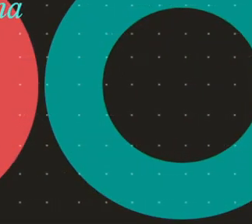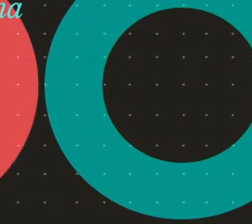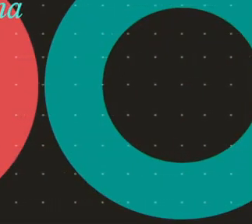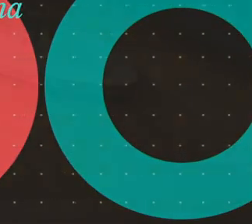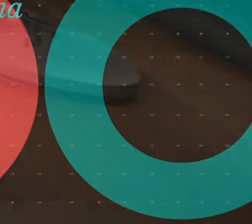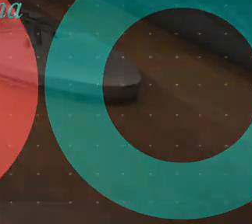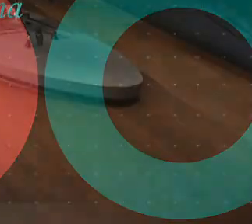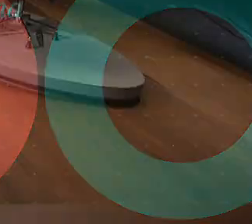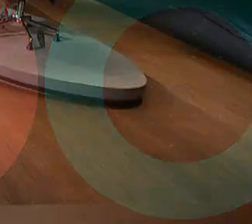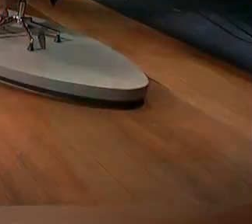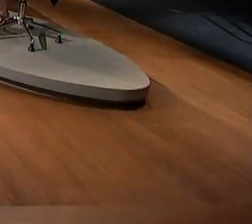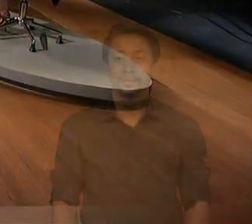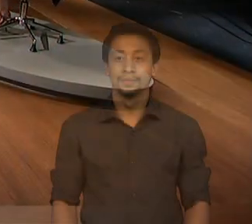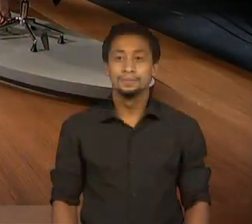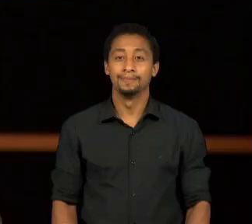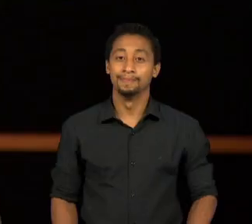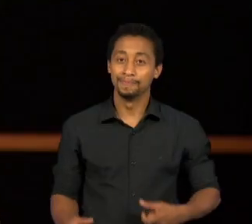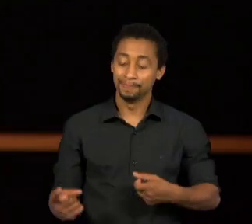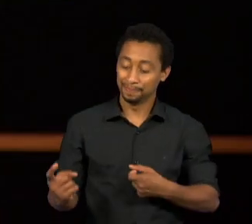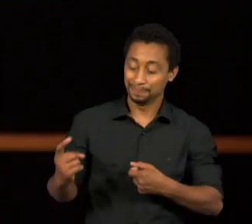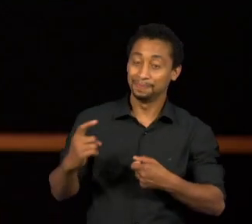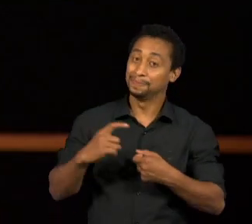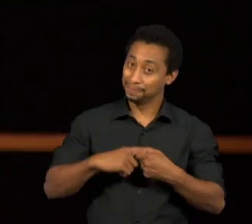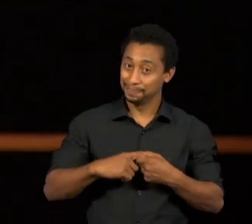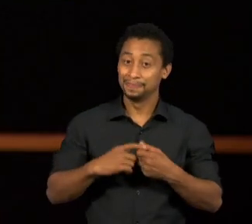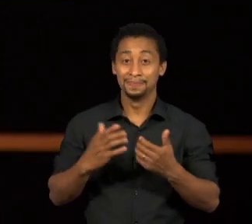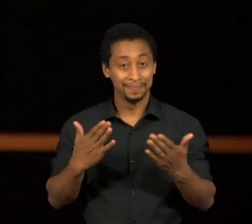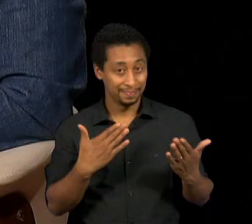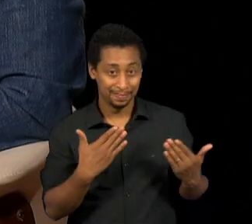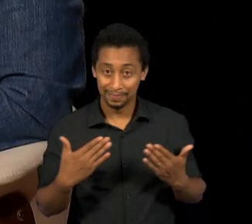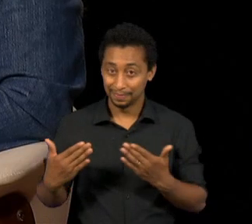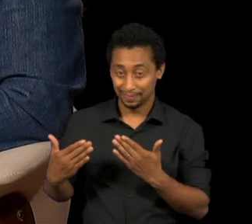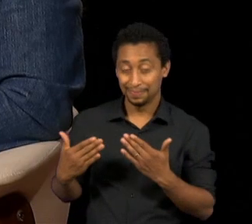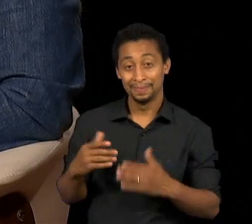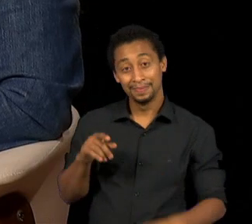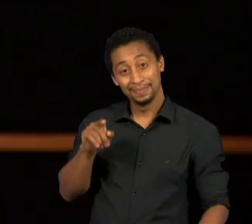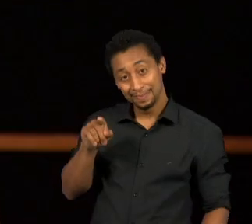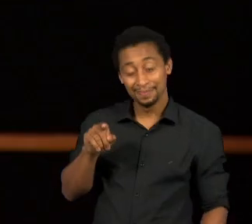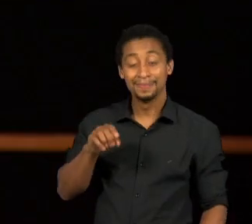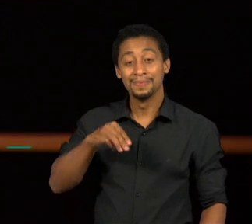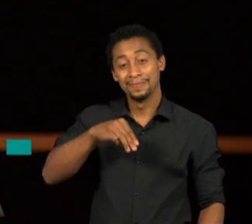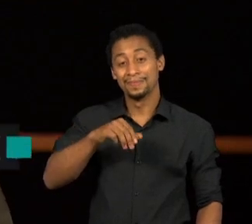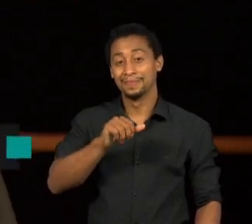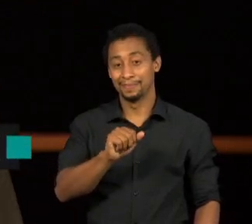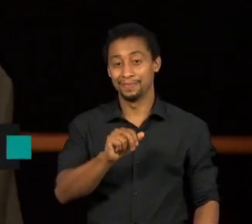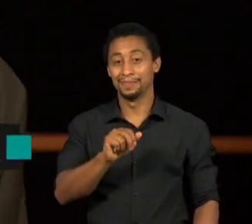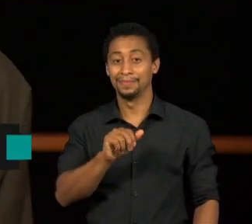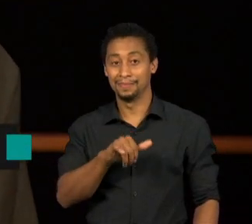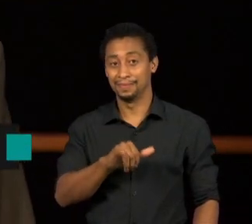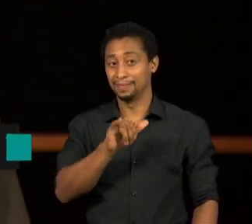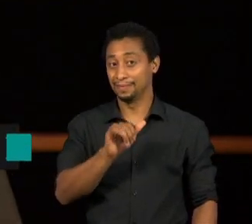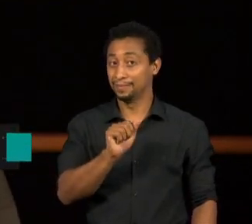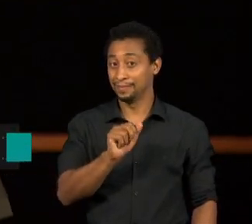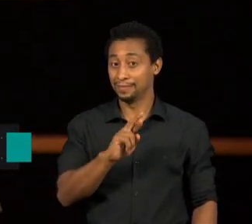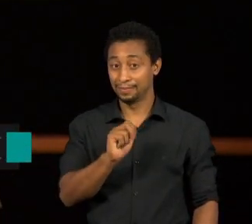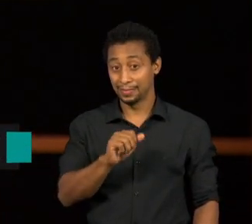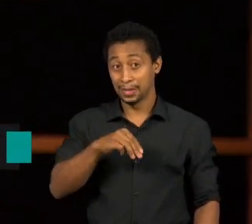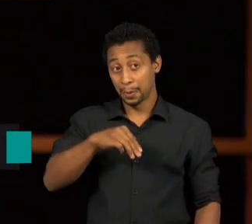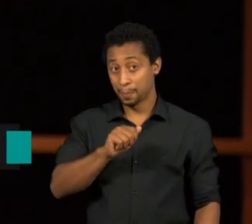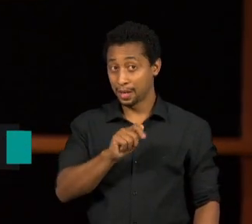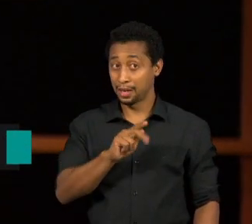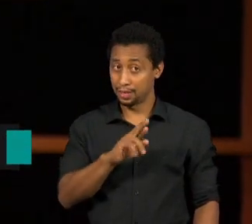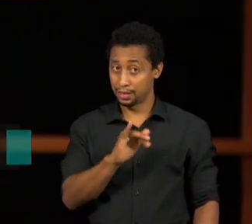Estamos de volta para o nosso bate-papo com Maiara Magri. Mayara, como a gente disse antes, você